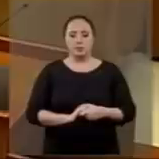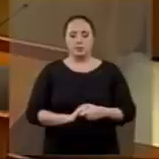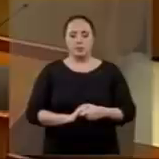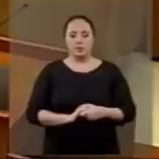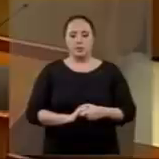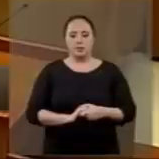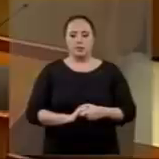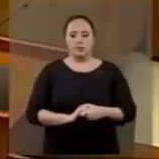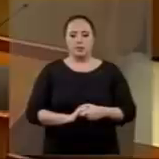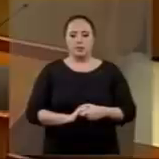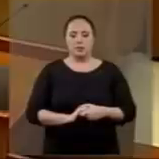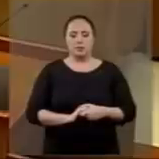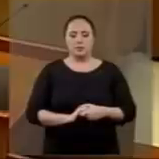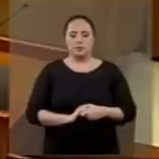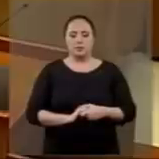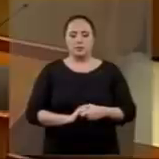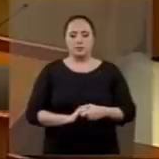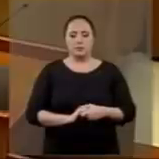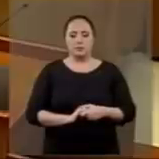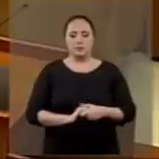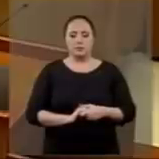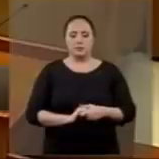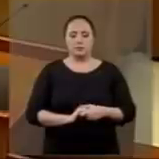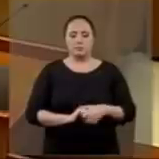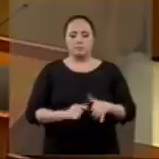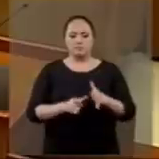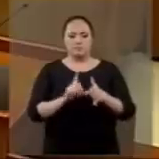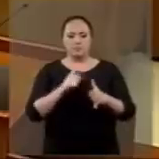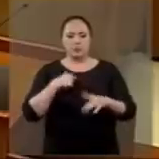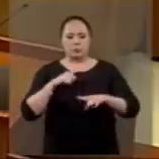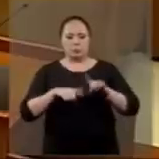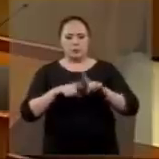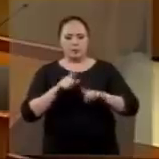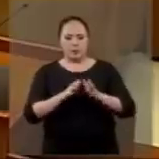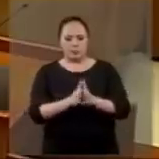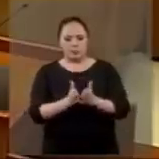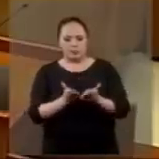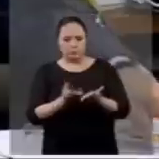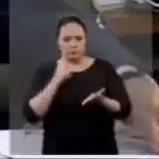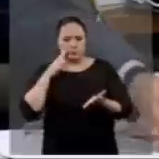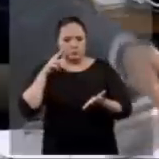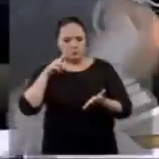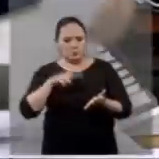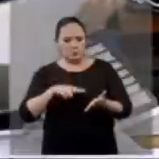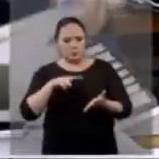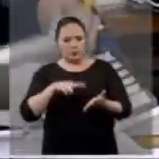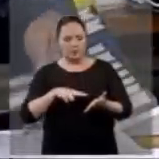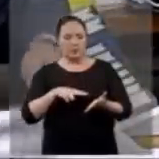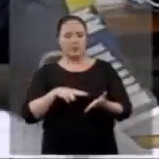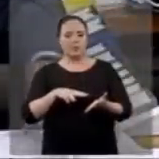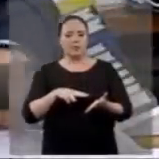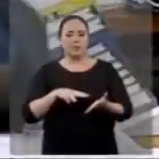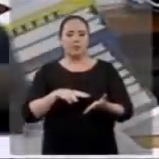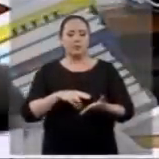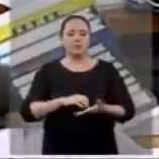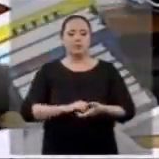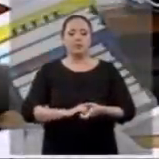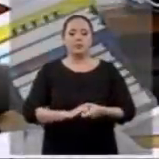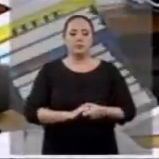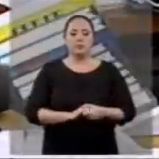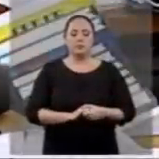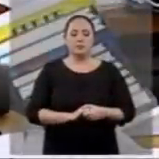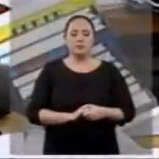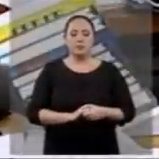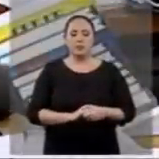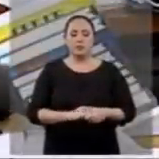Gente, eu estava com o material aberto, deixa eu ver se eu volto a me situar, né?